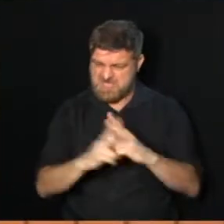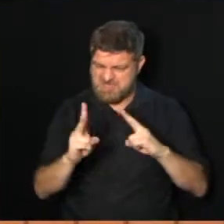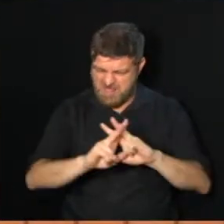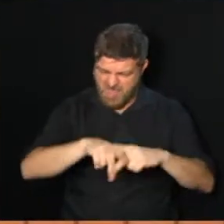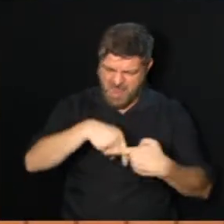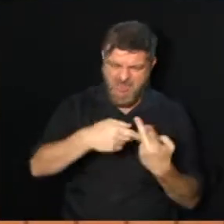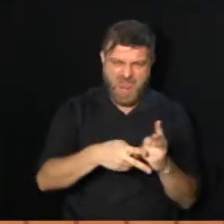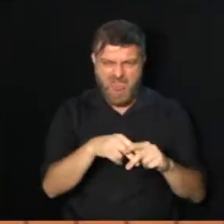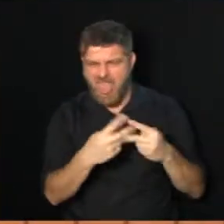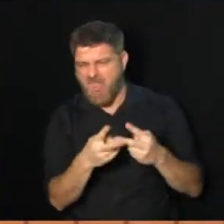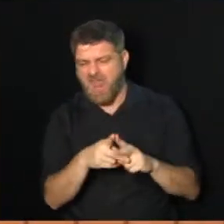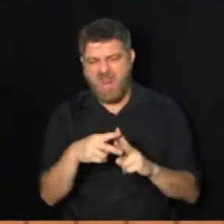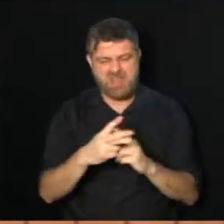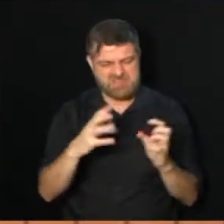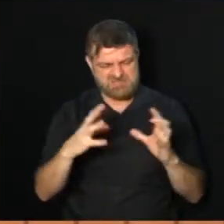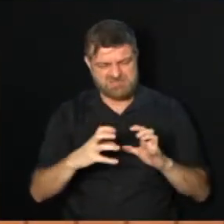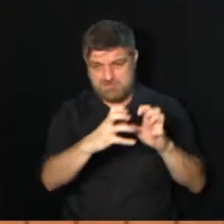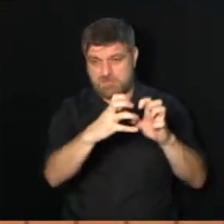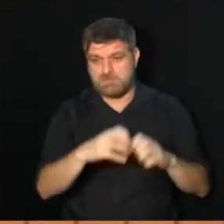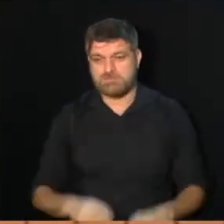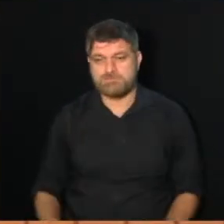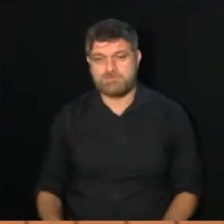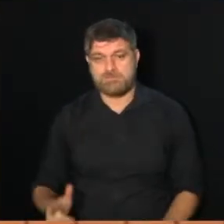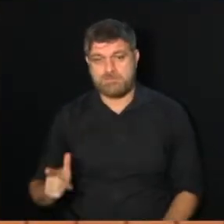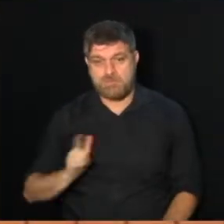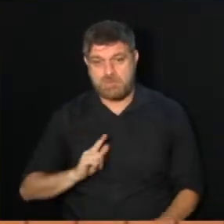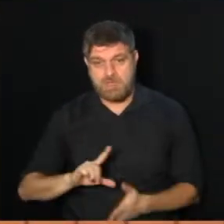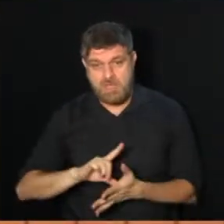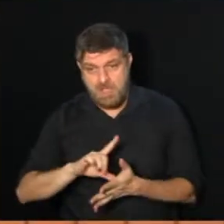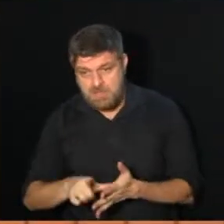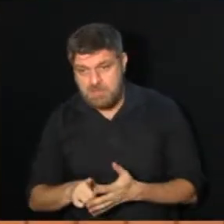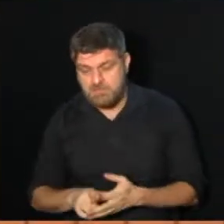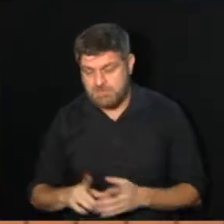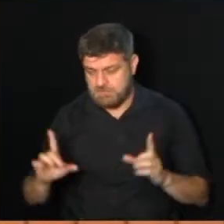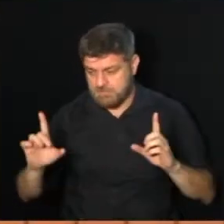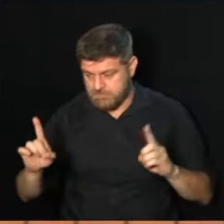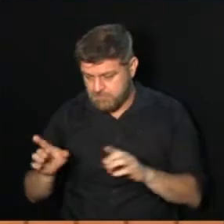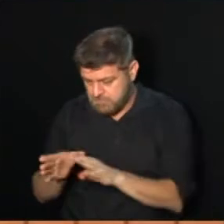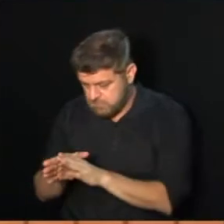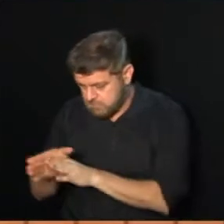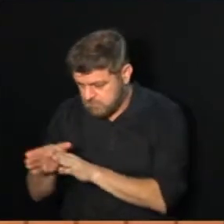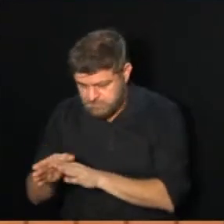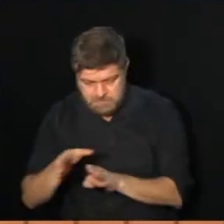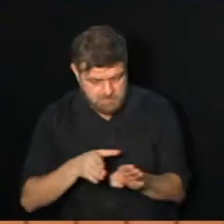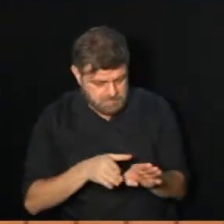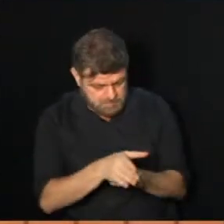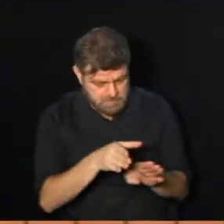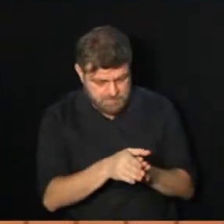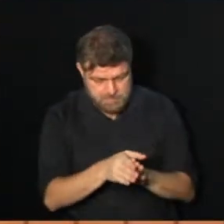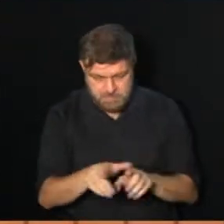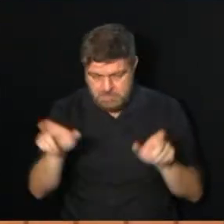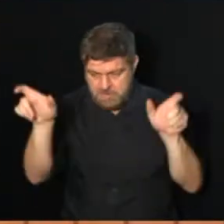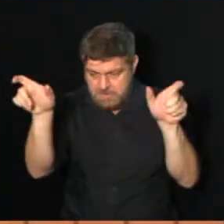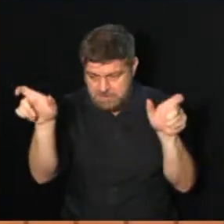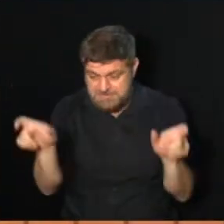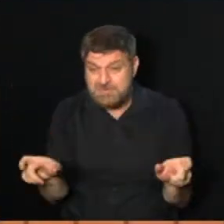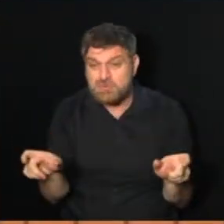ato infracional, ao passarem por um círculo restaurativo, elas